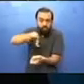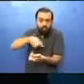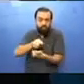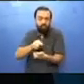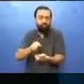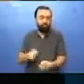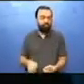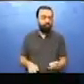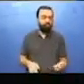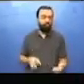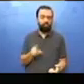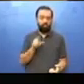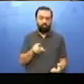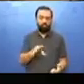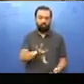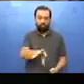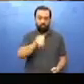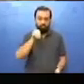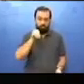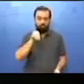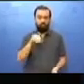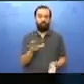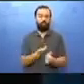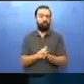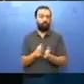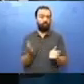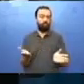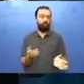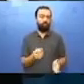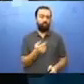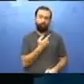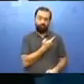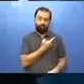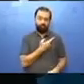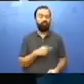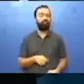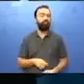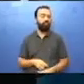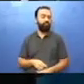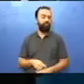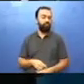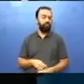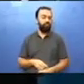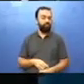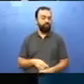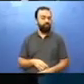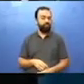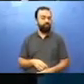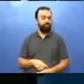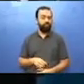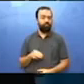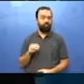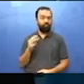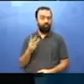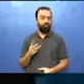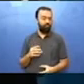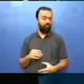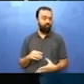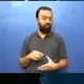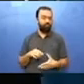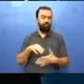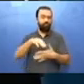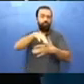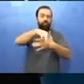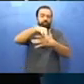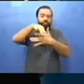vocês peguem o livro que vocês receberam. Vamos ver? Olhem só. O livro que veio na nossa apostila número 3, chama-se O